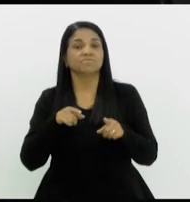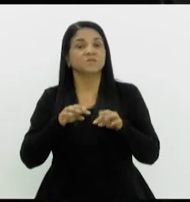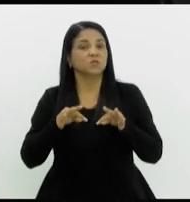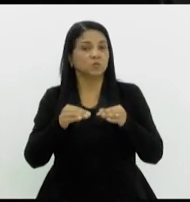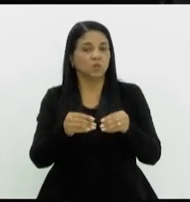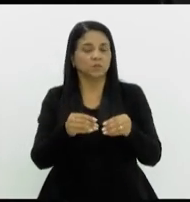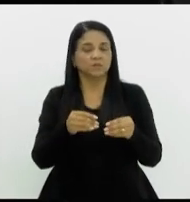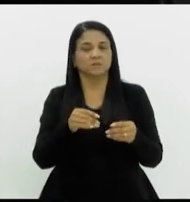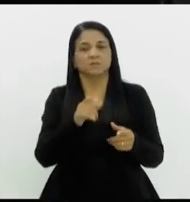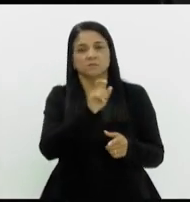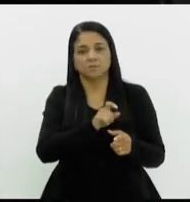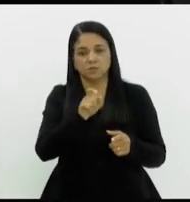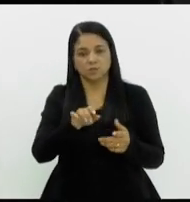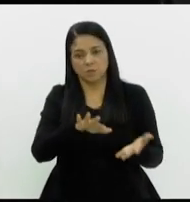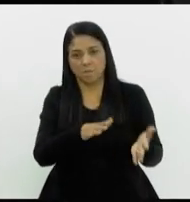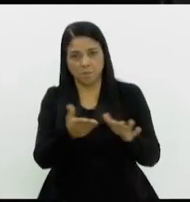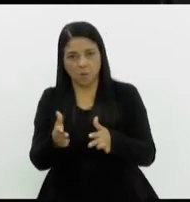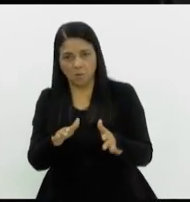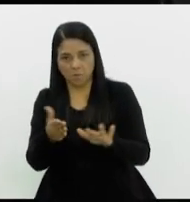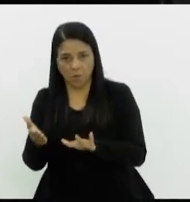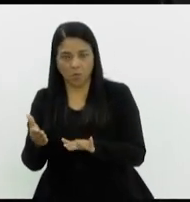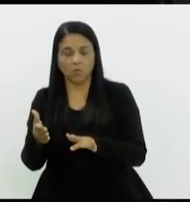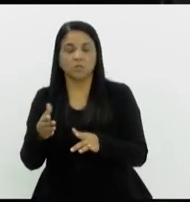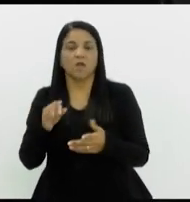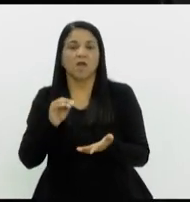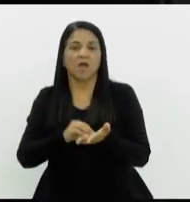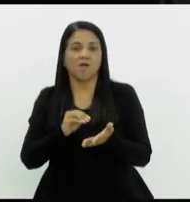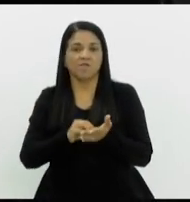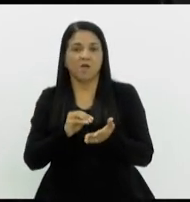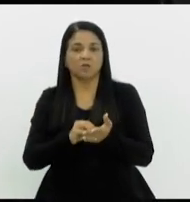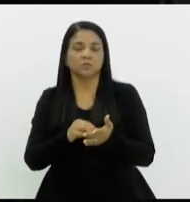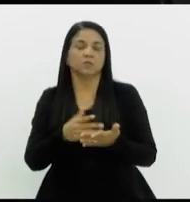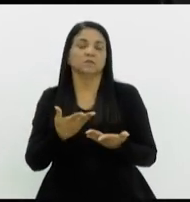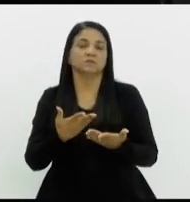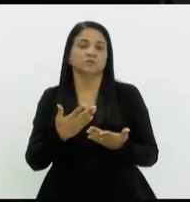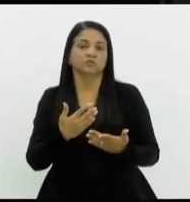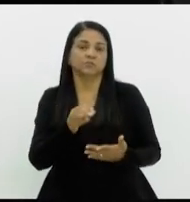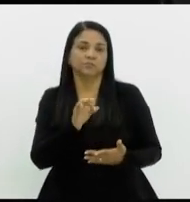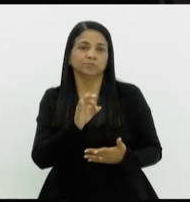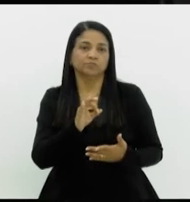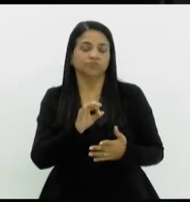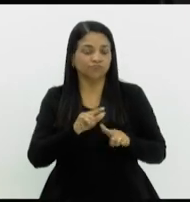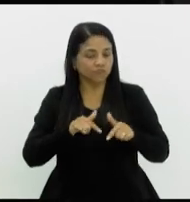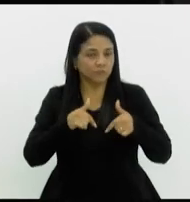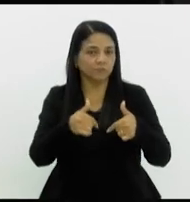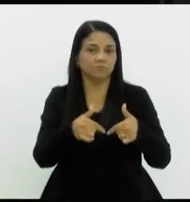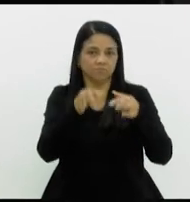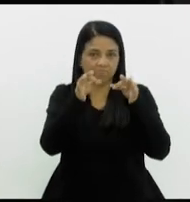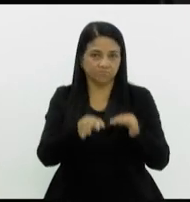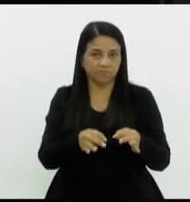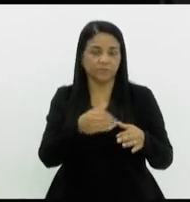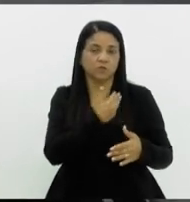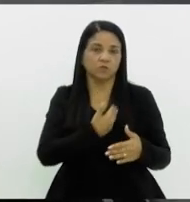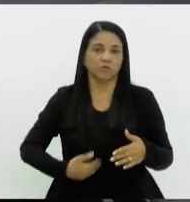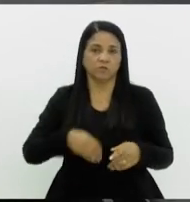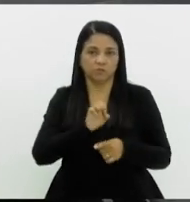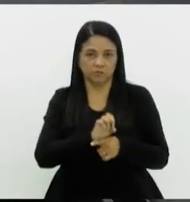que tombaram diante da ineficácia e ineficiência do governo do Estado. Muito obrigada, senhor presidente.